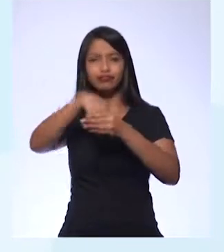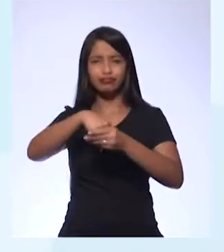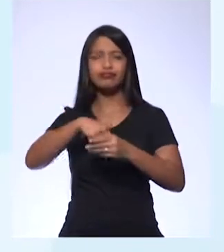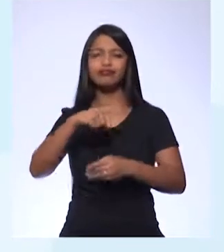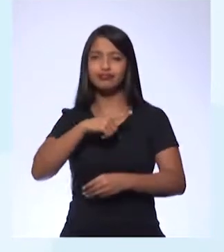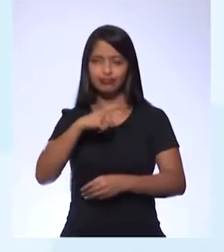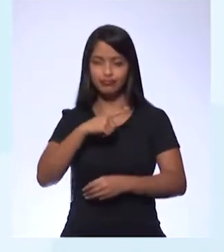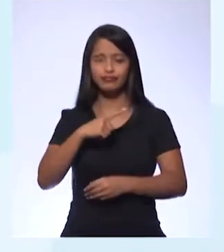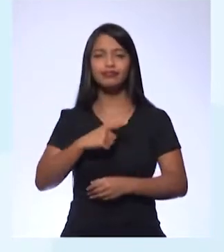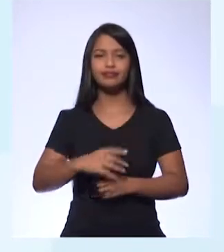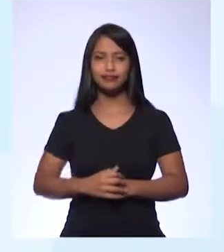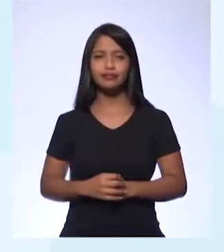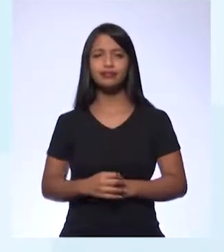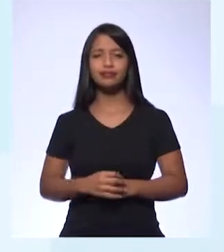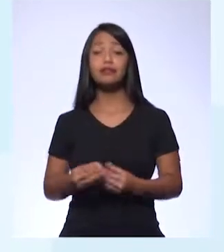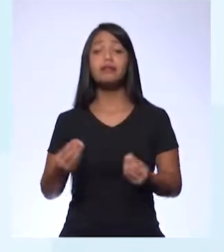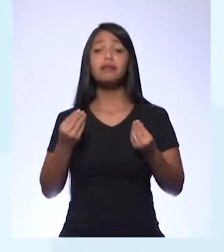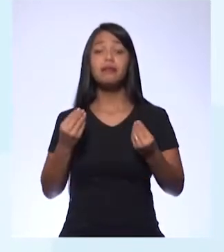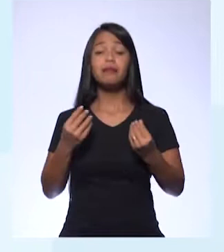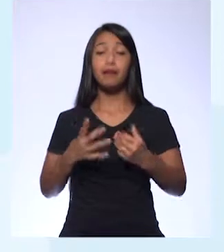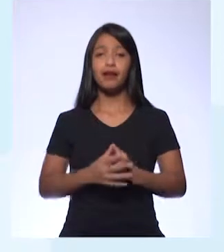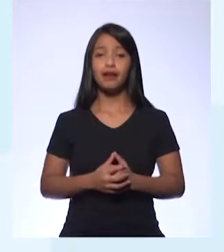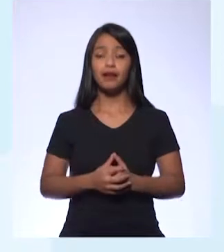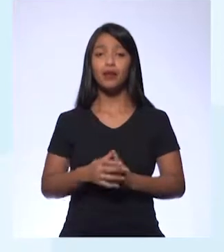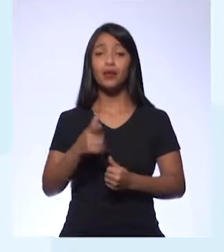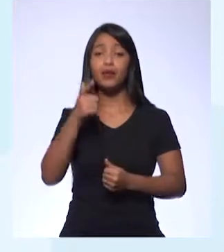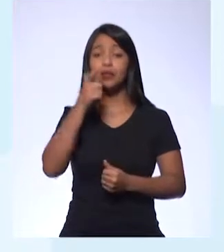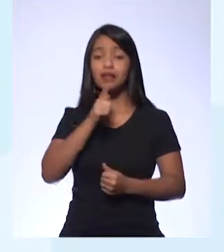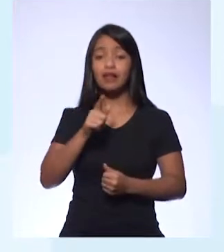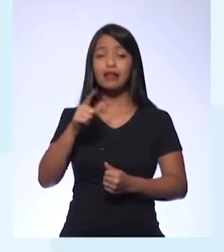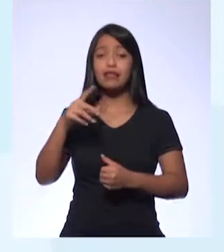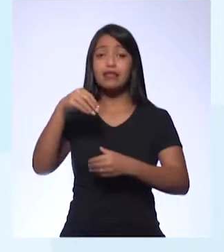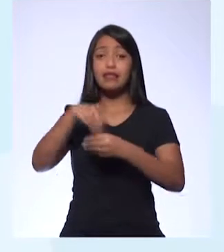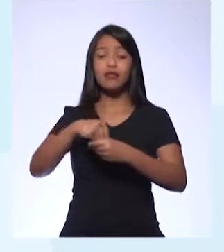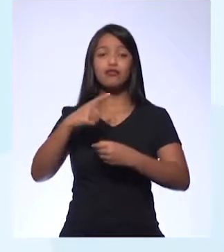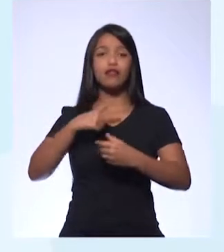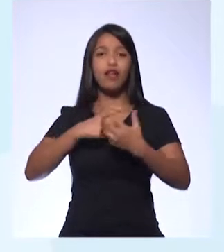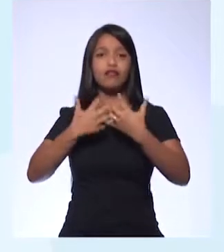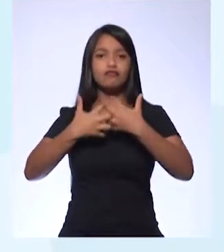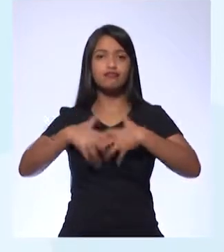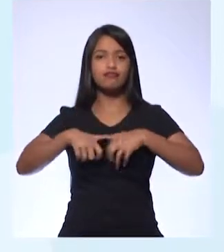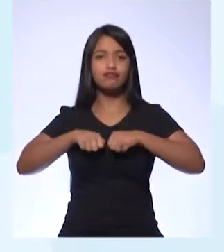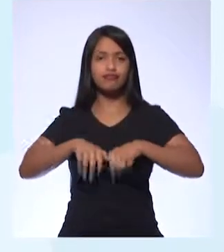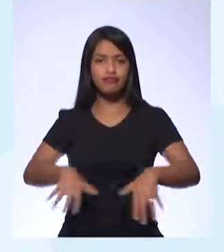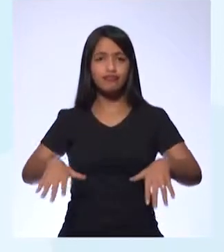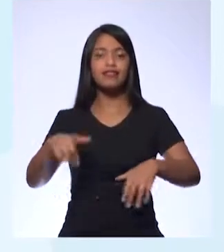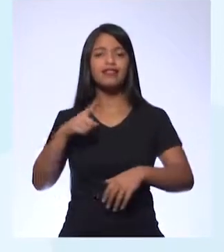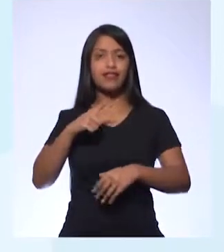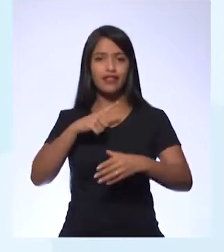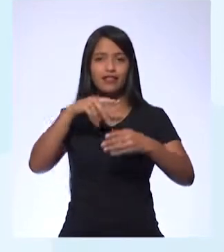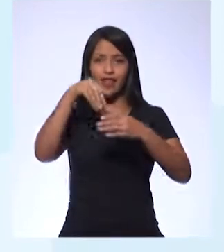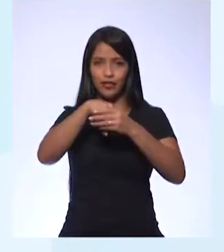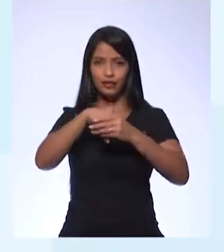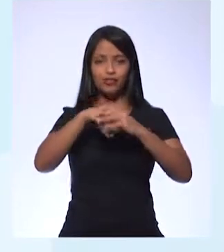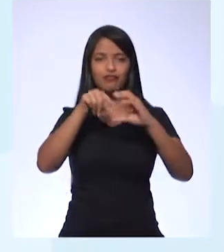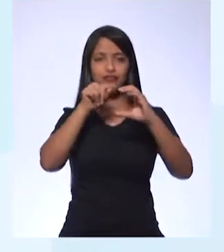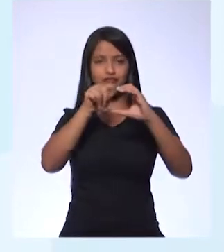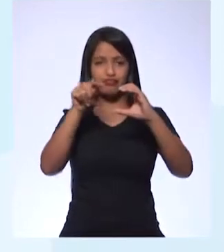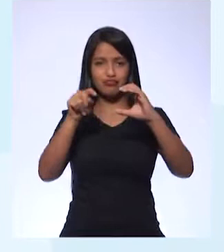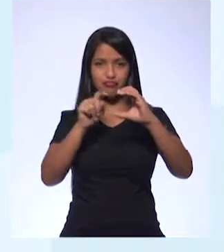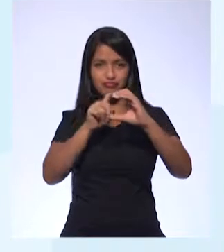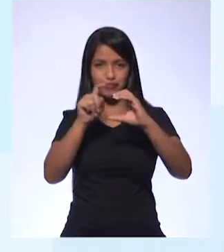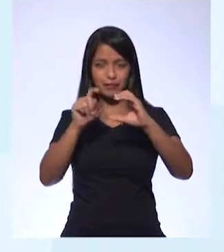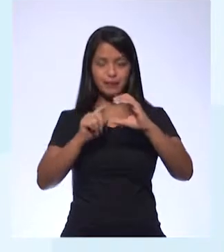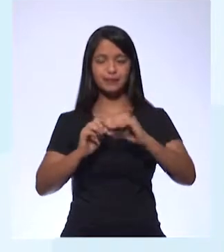para ter várias reações aí que a gente chama de metabolismo, né? Sempre que a gente fala de reações que acontecem num ser vivo, a gente chama